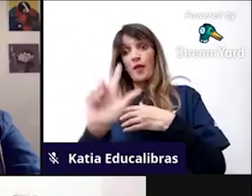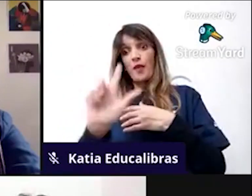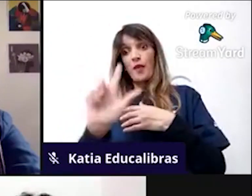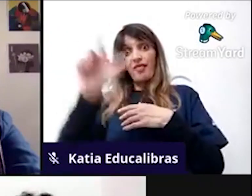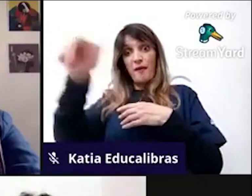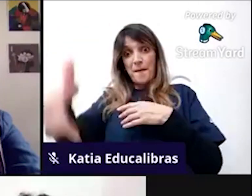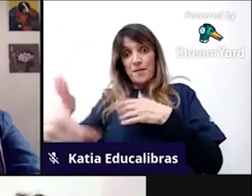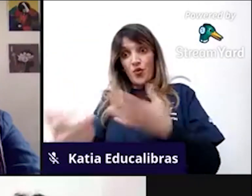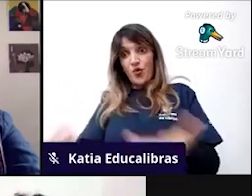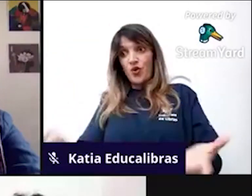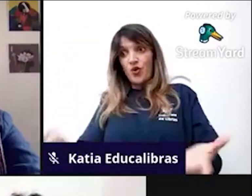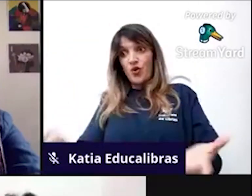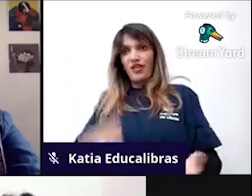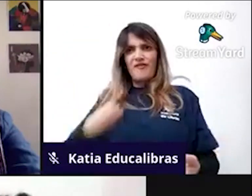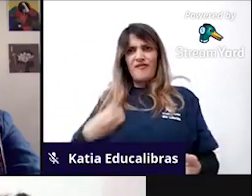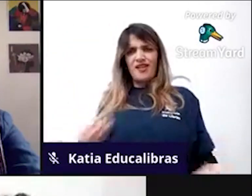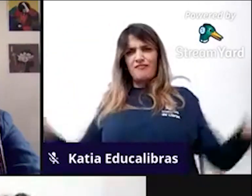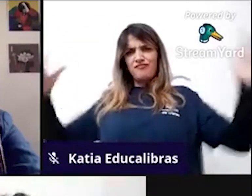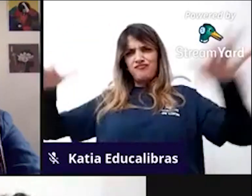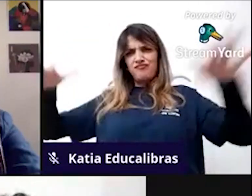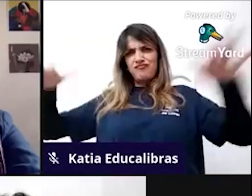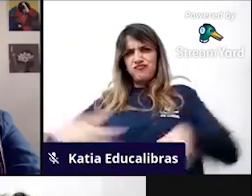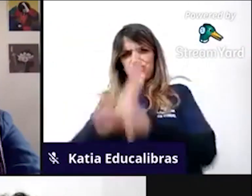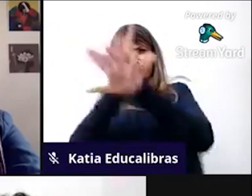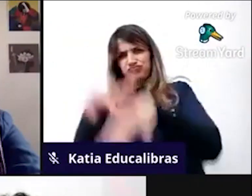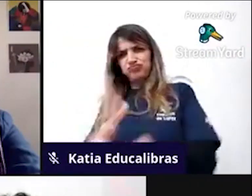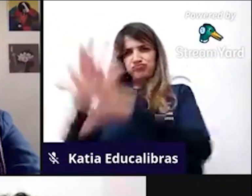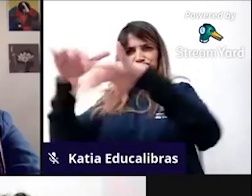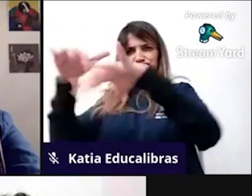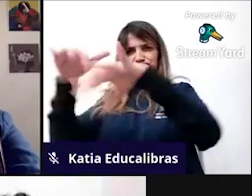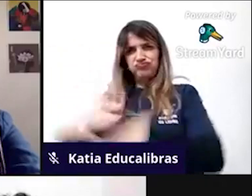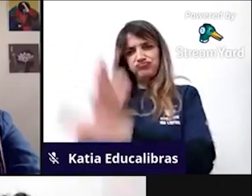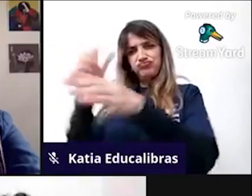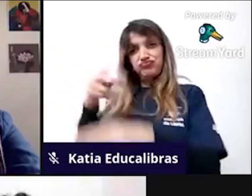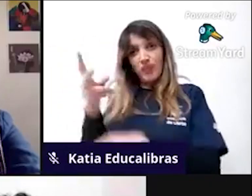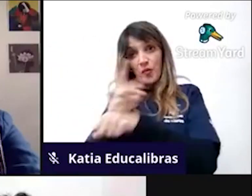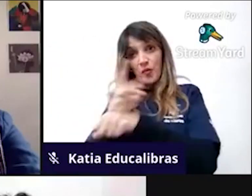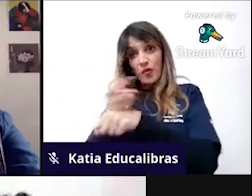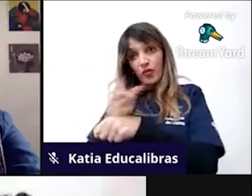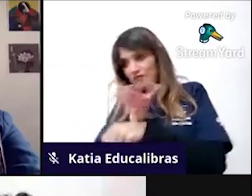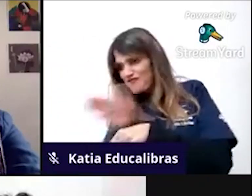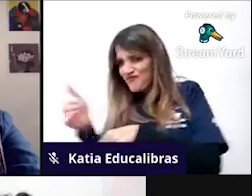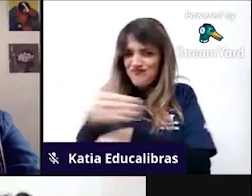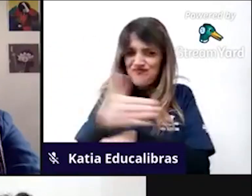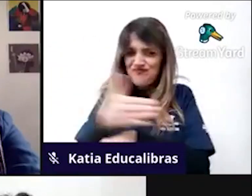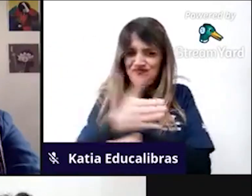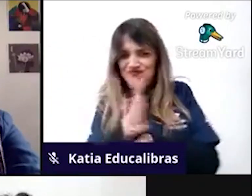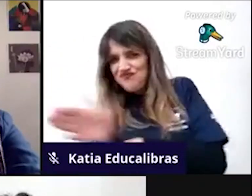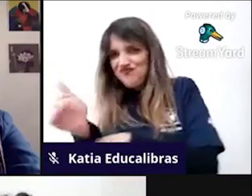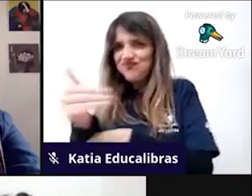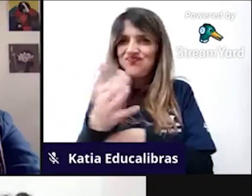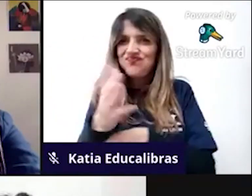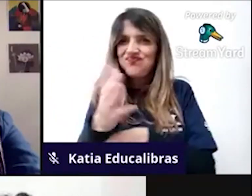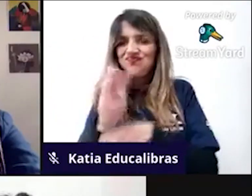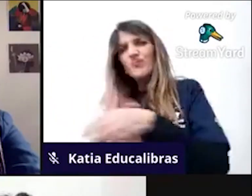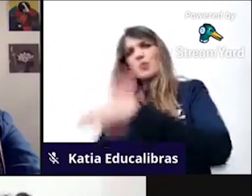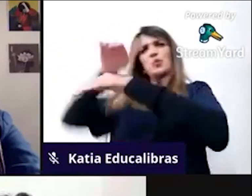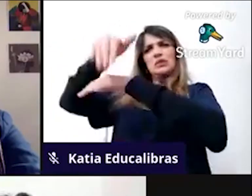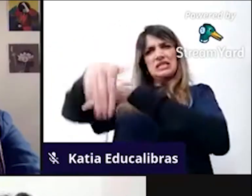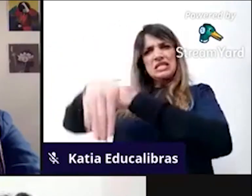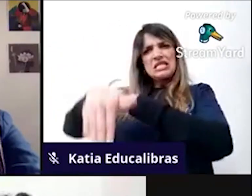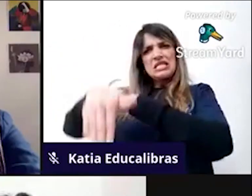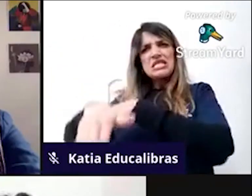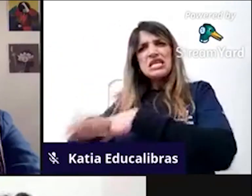rio, ele vai procurar saídas, vai procurar alternativas. Ou ele vai passar por cima, ou ele